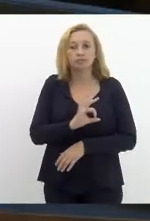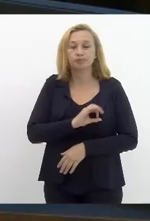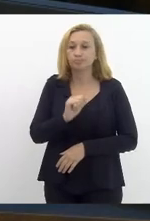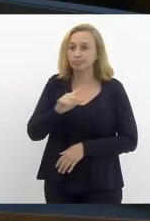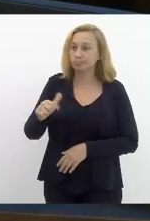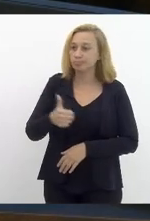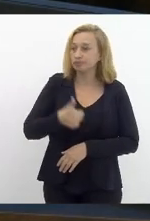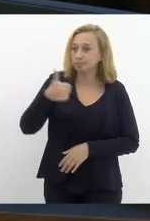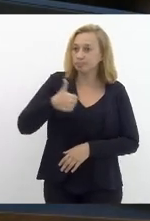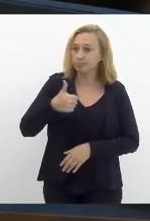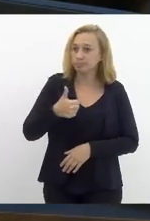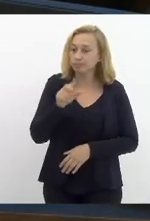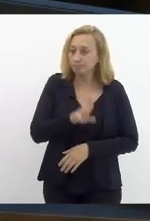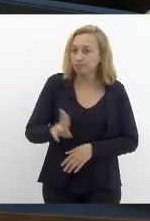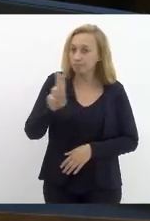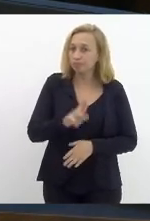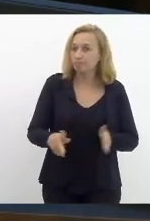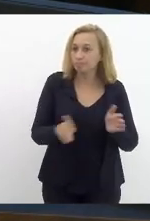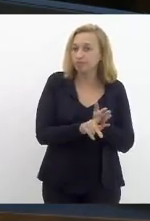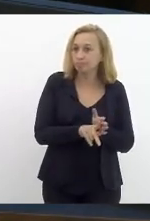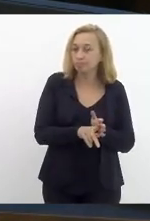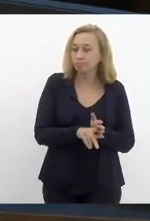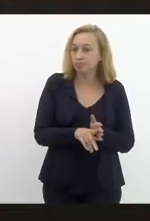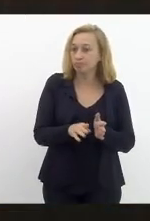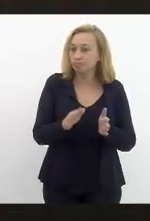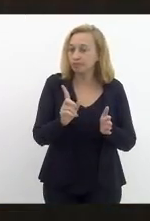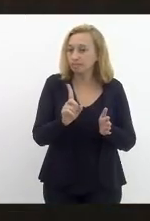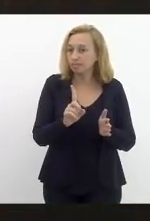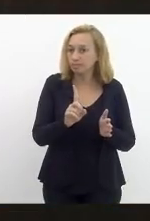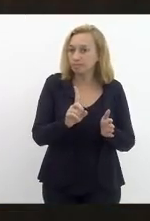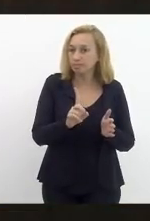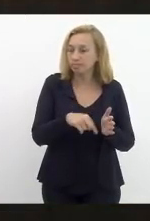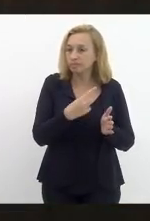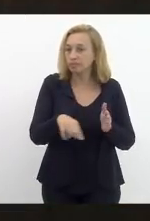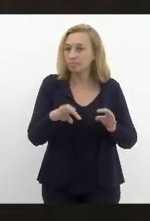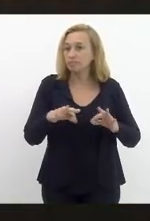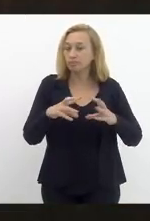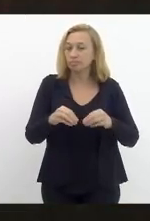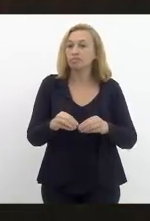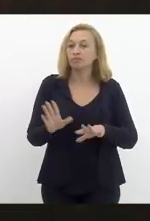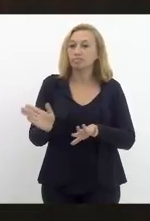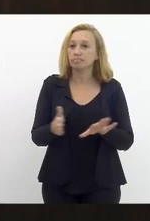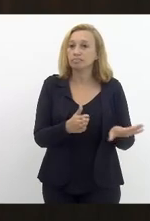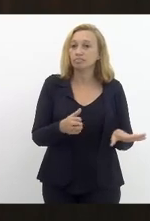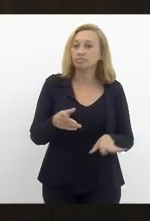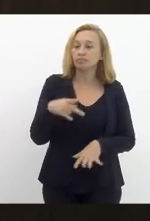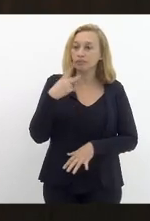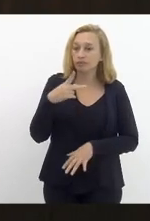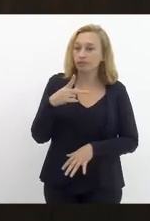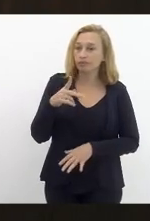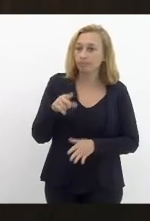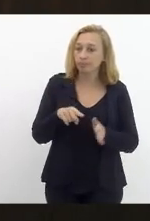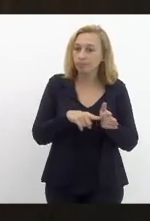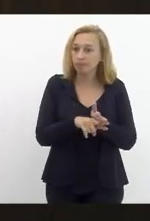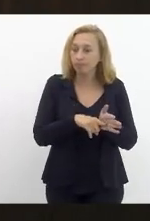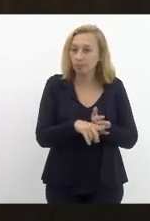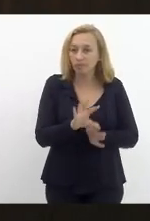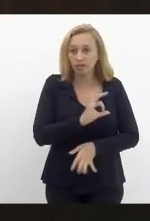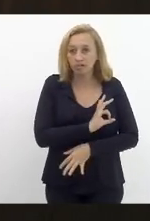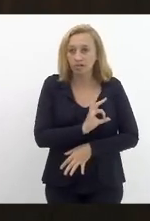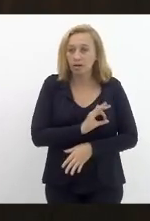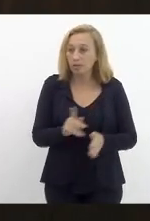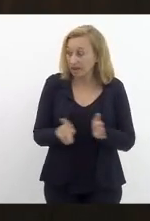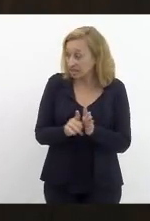utilizar esse projeto. Mas ele acaba com todos. Não, é porque a gente só está falando de inspetor. Esqueçam isso, tá? Para todos,